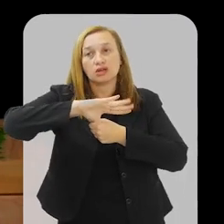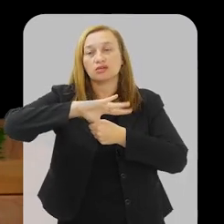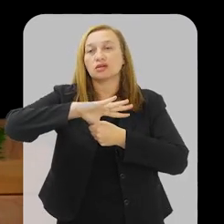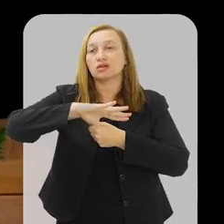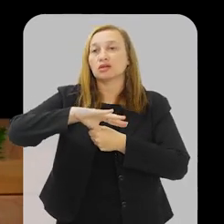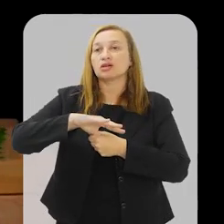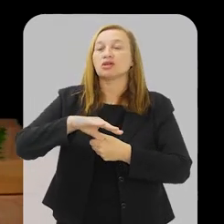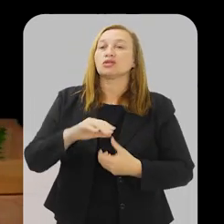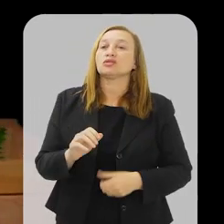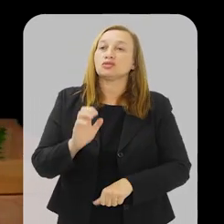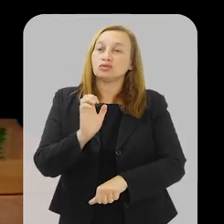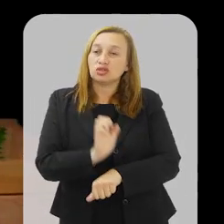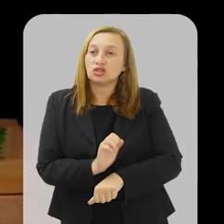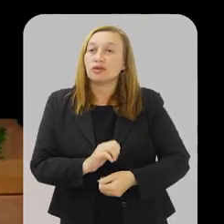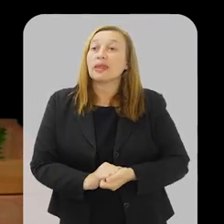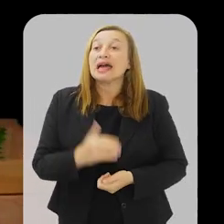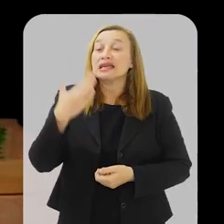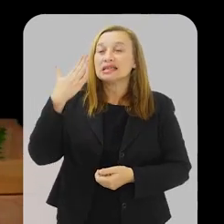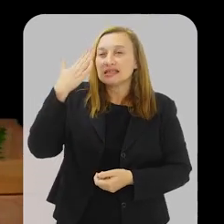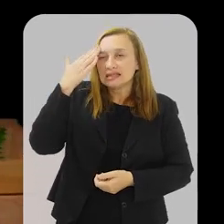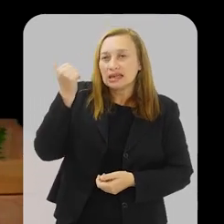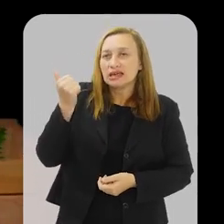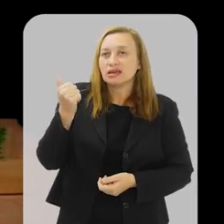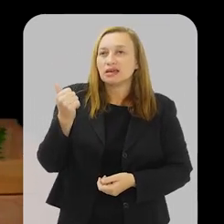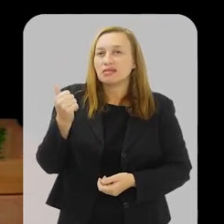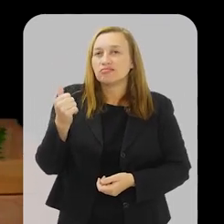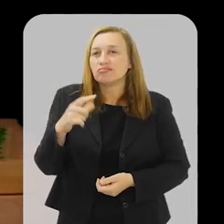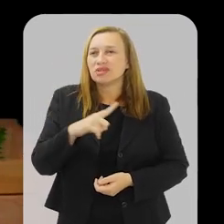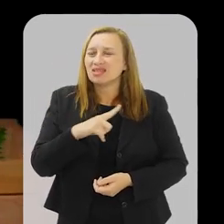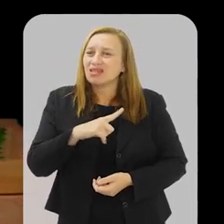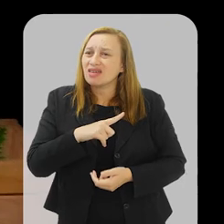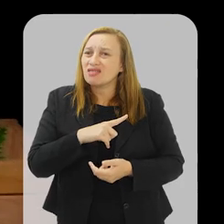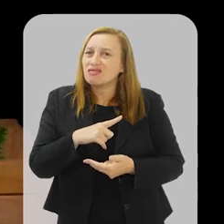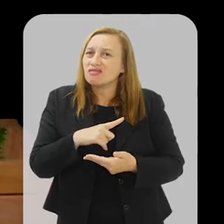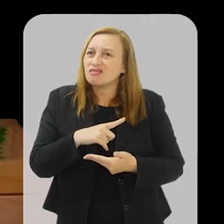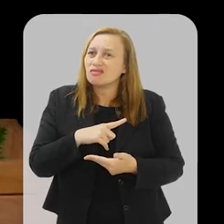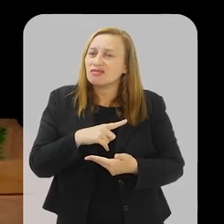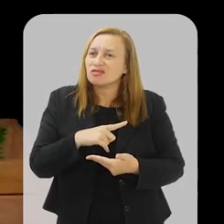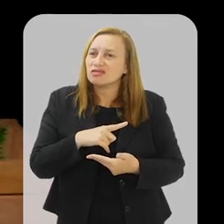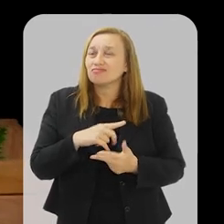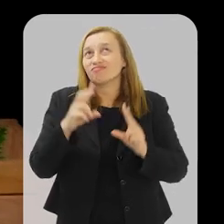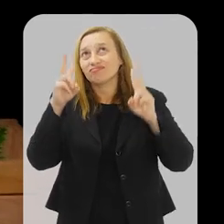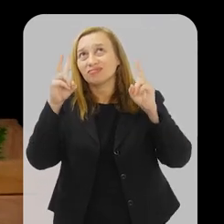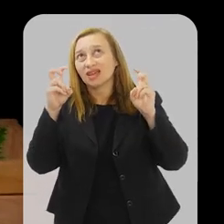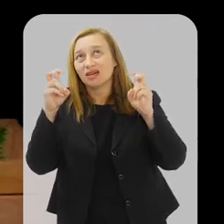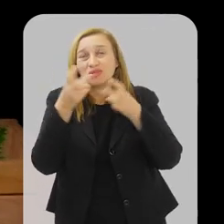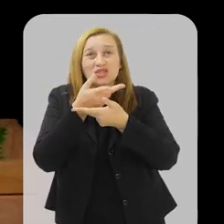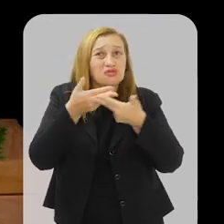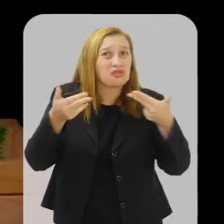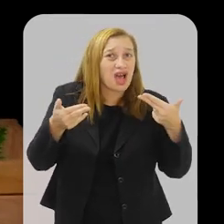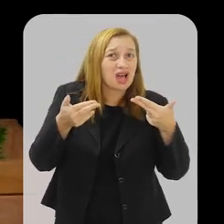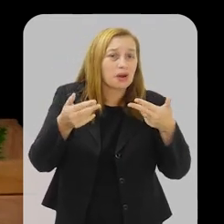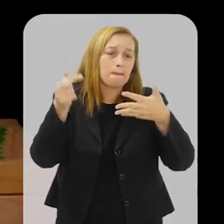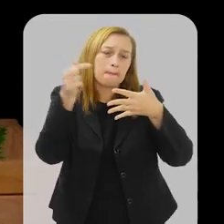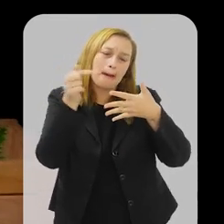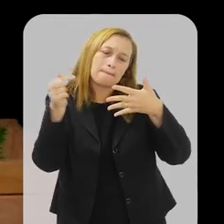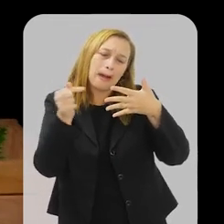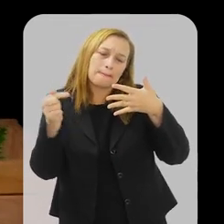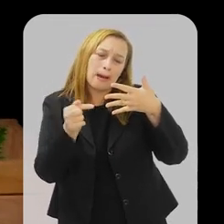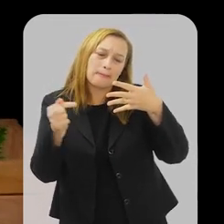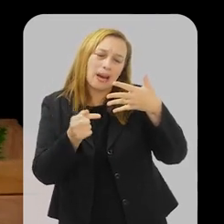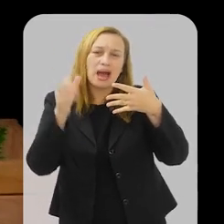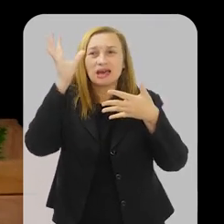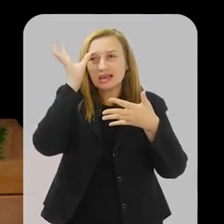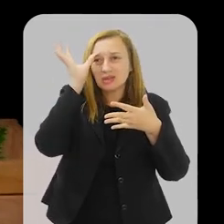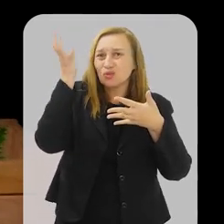parceria com os consulados aqui do nosso Estado eh eu sei que existem muitos eh temas a